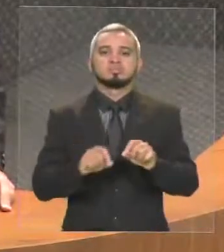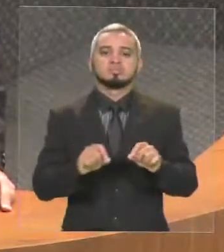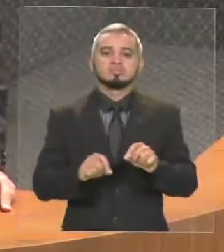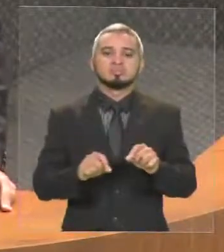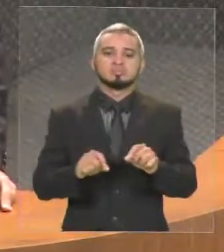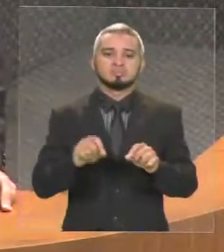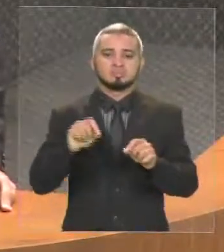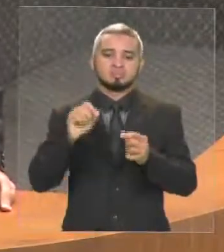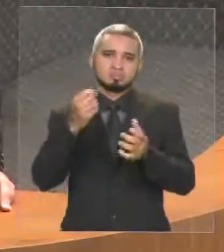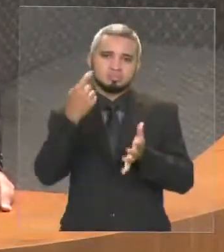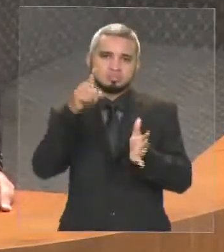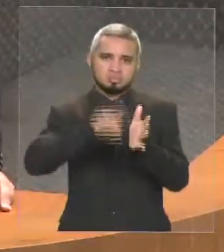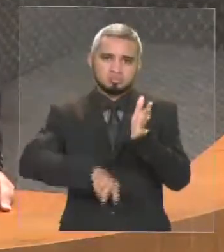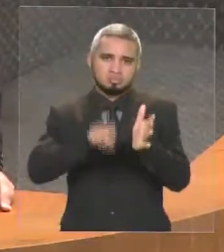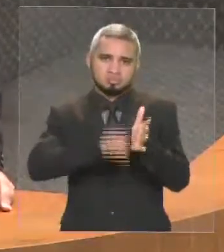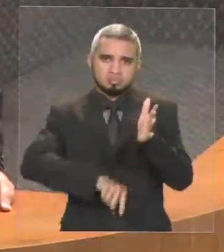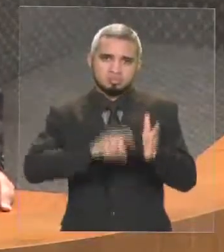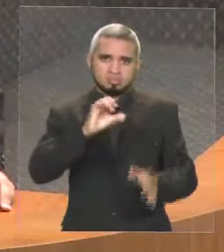o ICMS